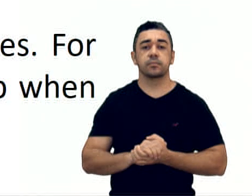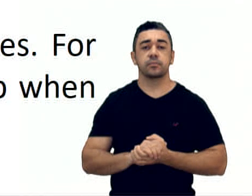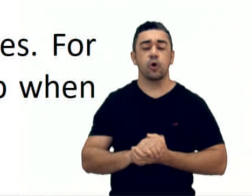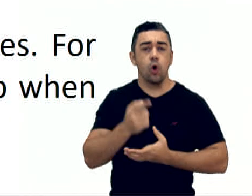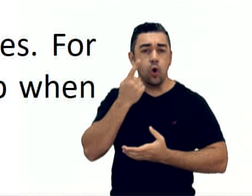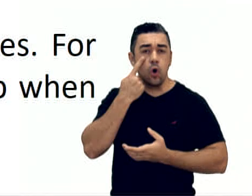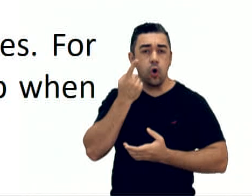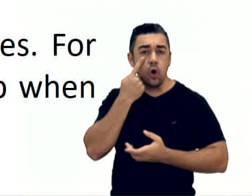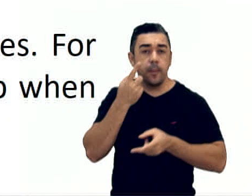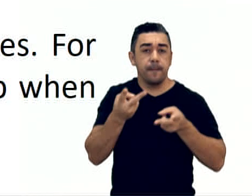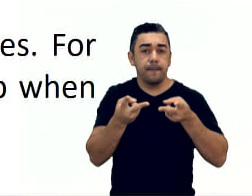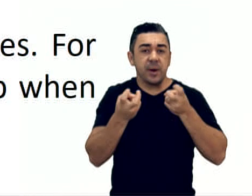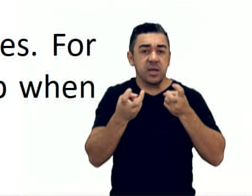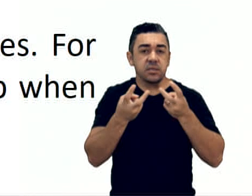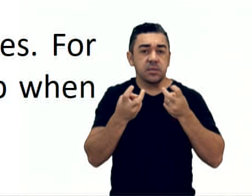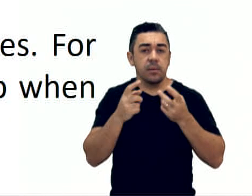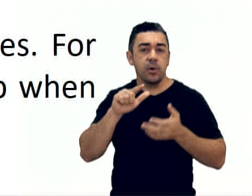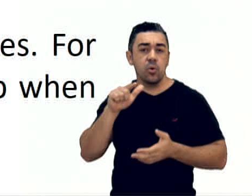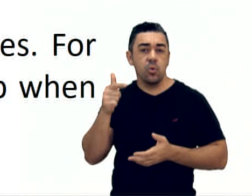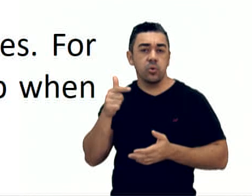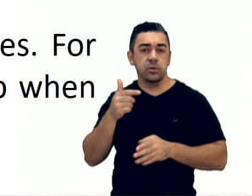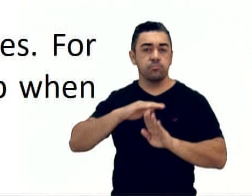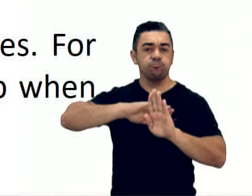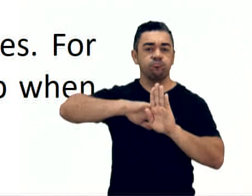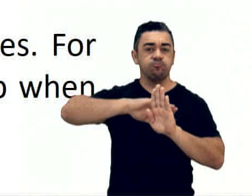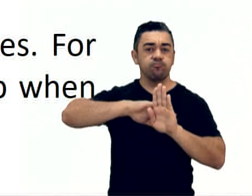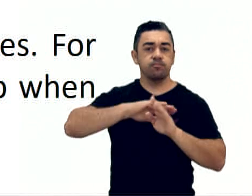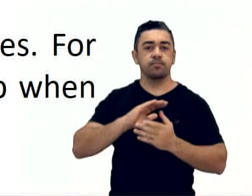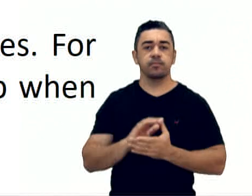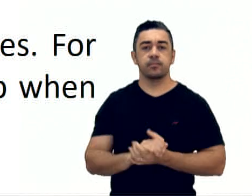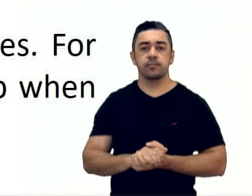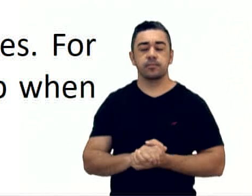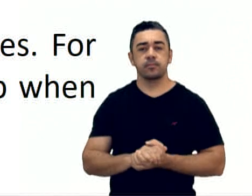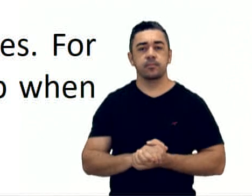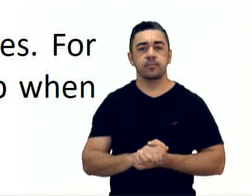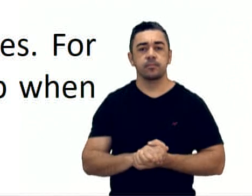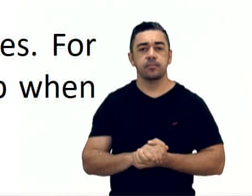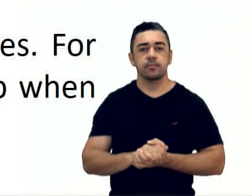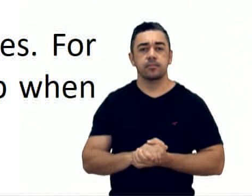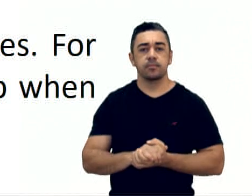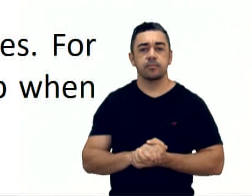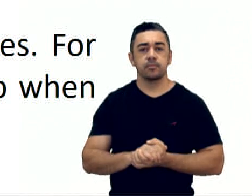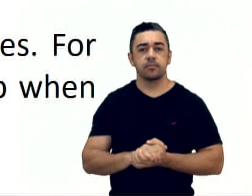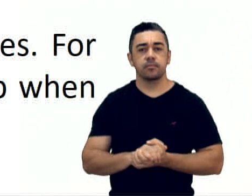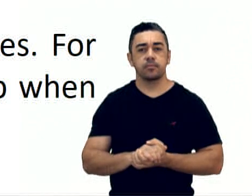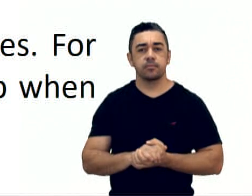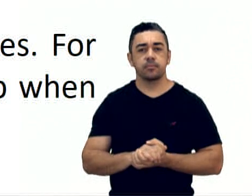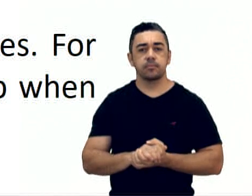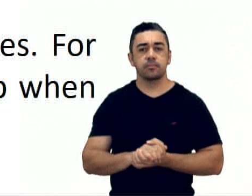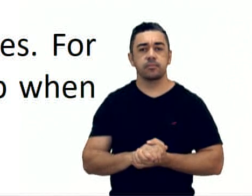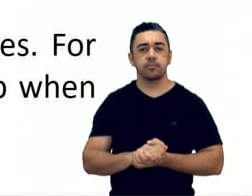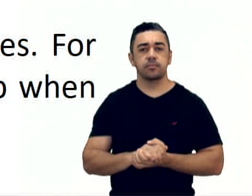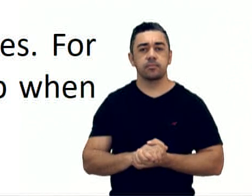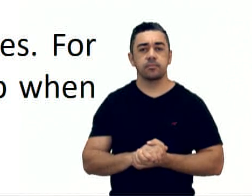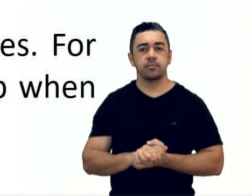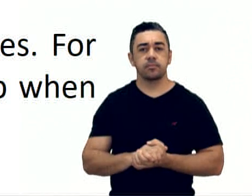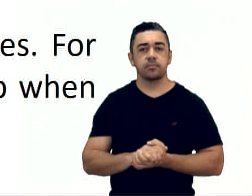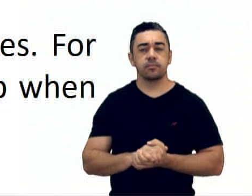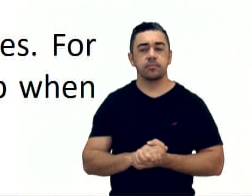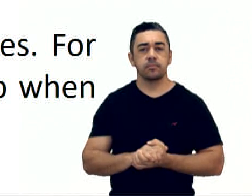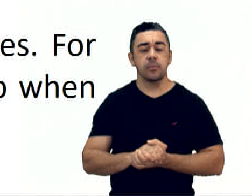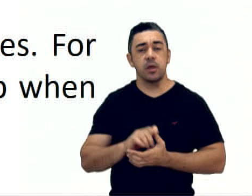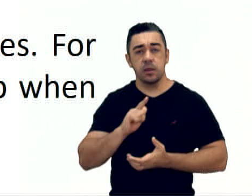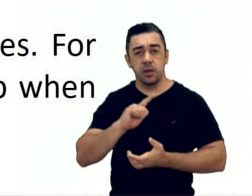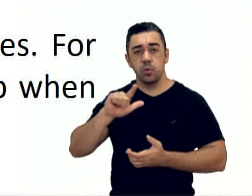Olhe, perceba outros sinais. There are other techniques that fake news use.